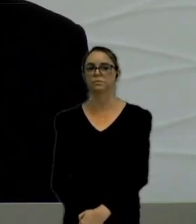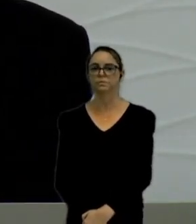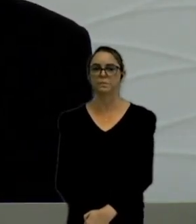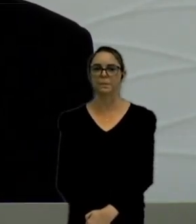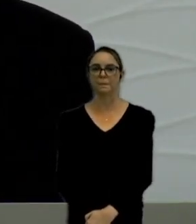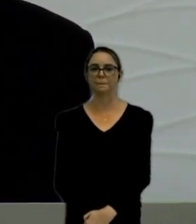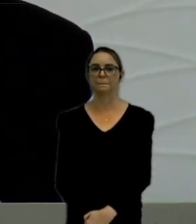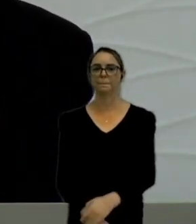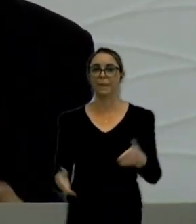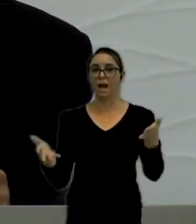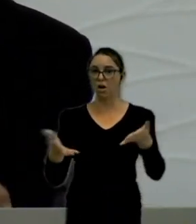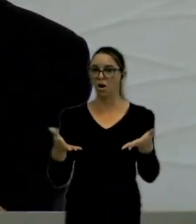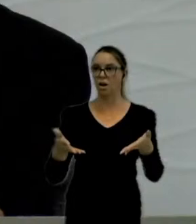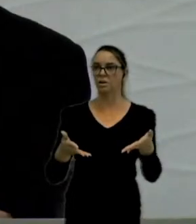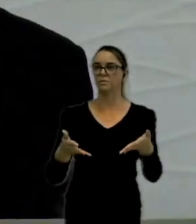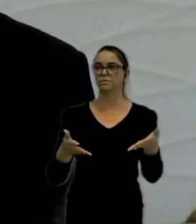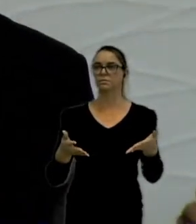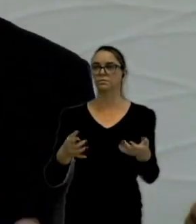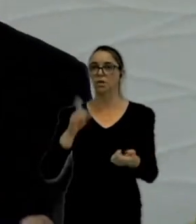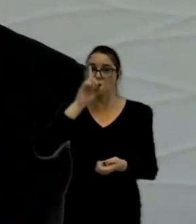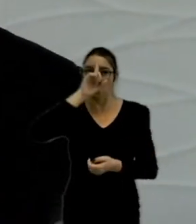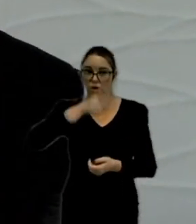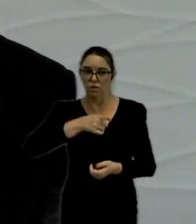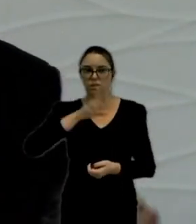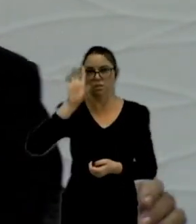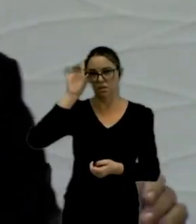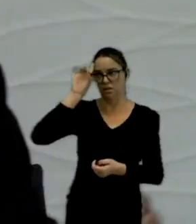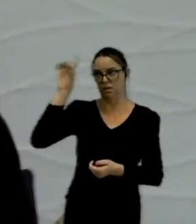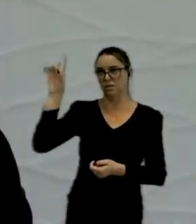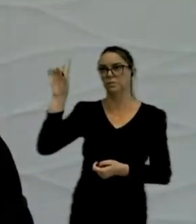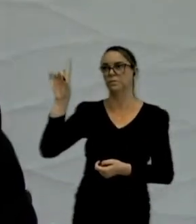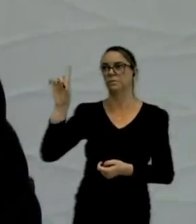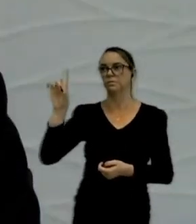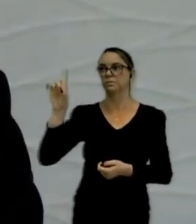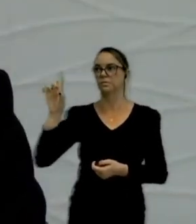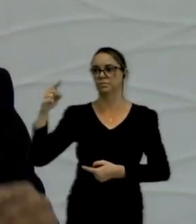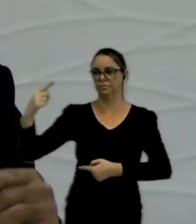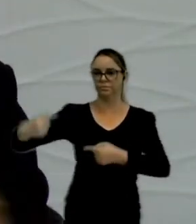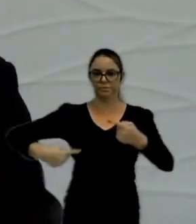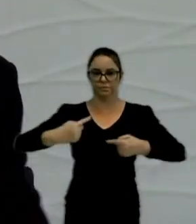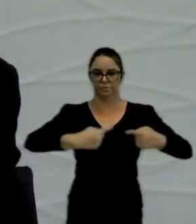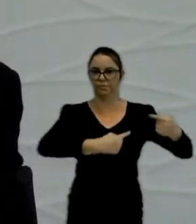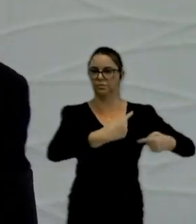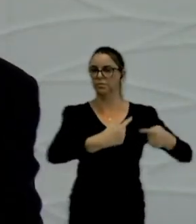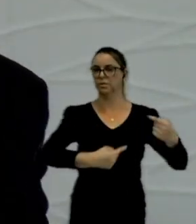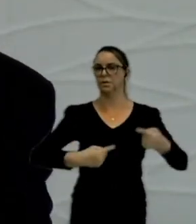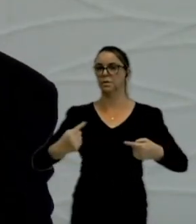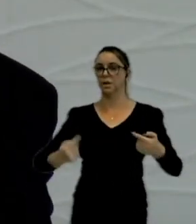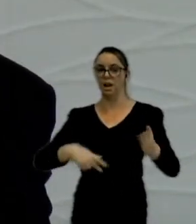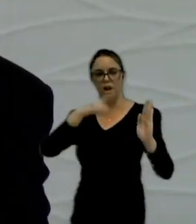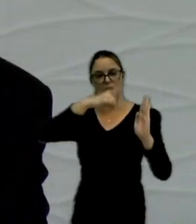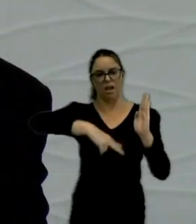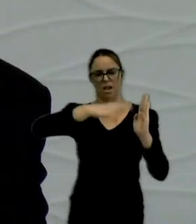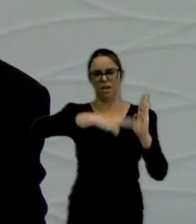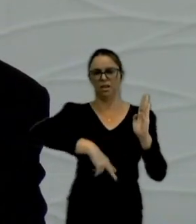Passa a hora do expediente, a ordem do dia. Vou colocar em discussão os requerimentos. Para a leitura do